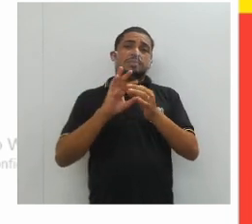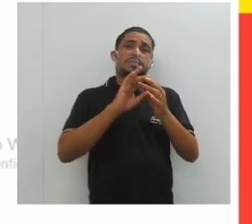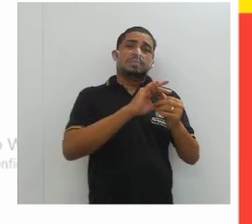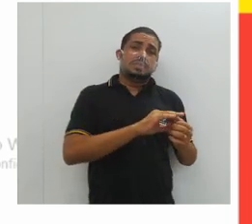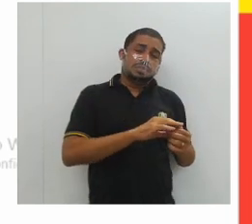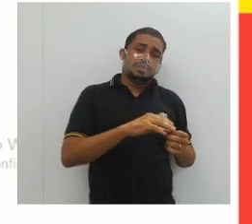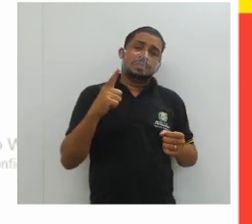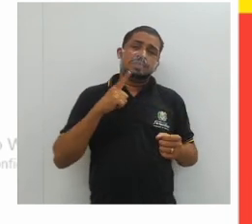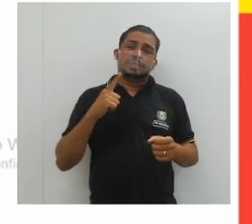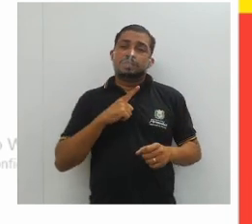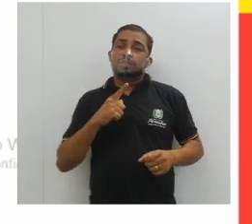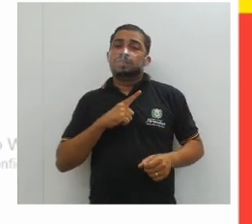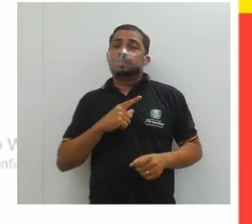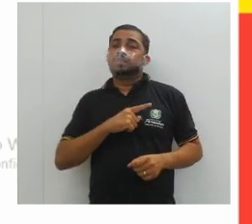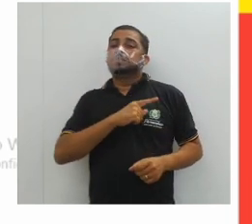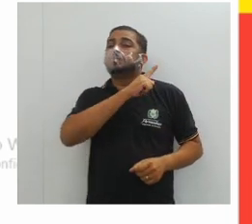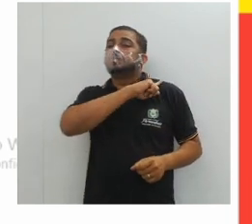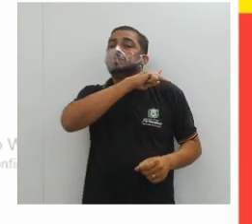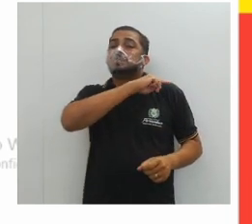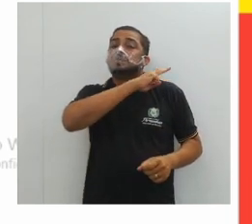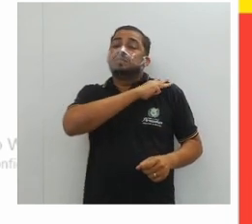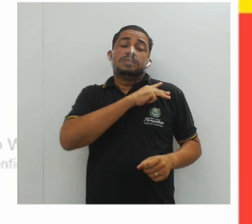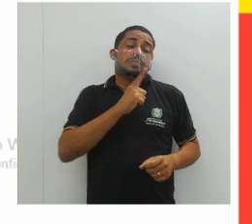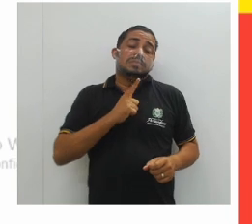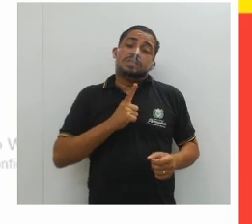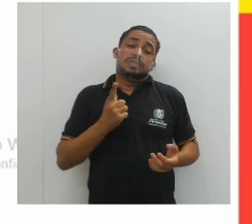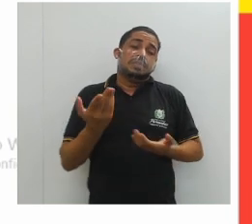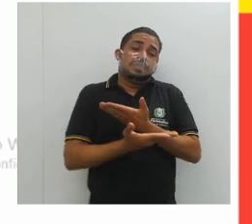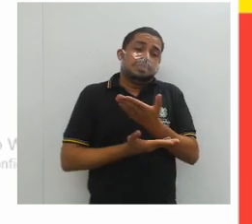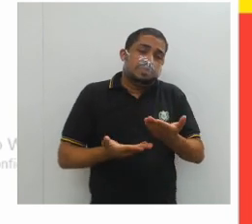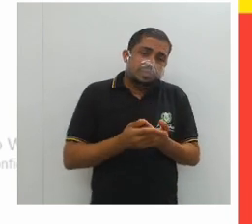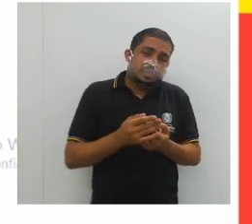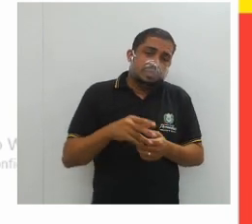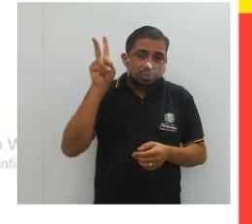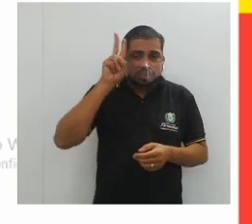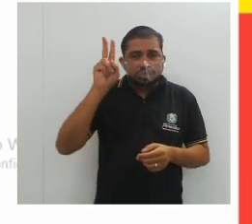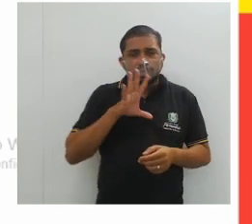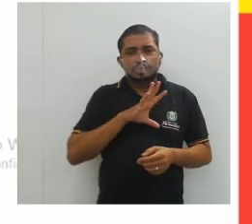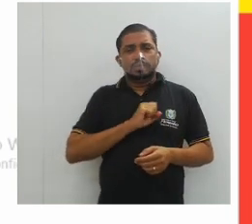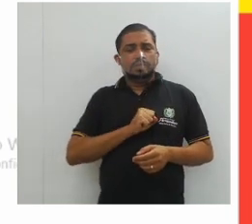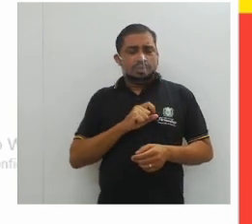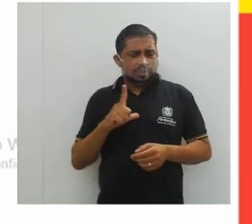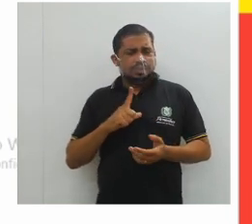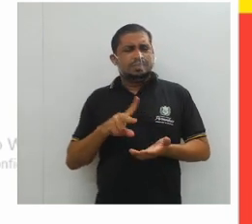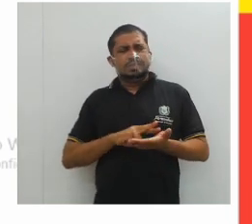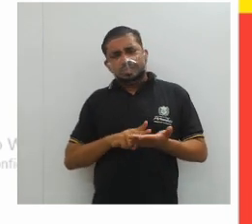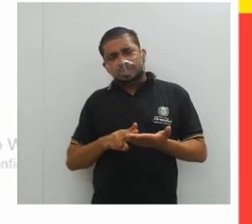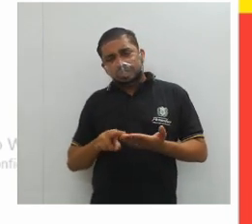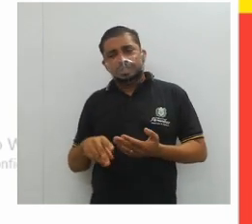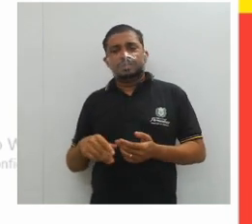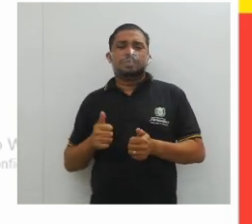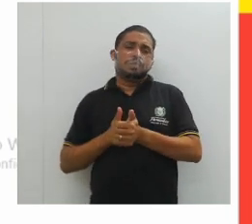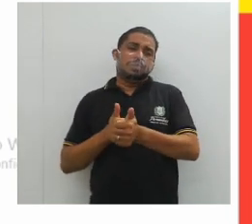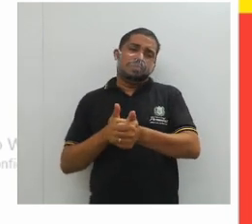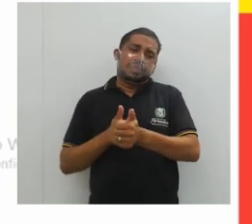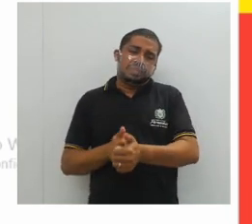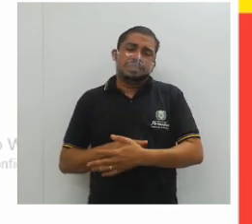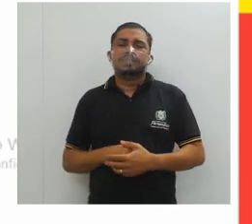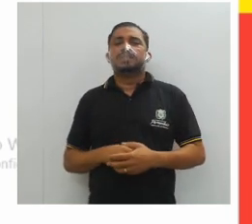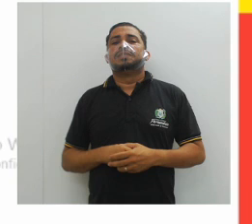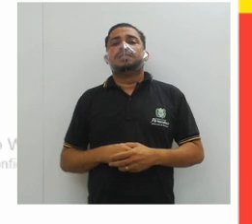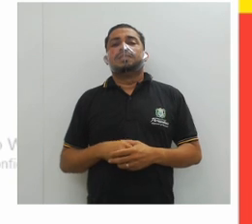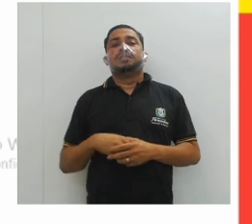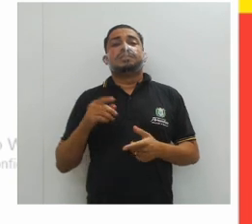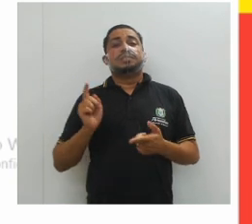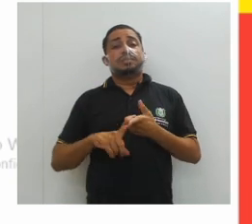está no ensino médio não está se envolvendo muito na historinha de amor. Aí tem várias historinhas de amor, né, para a gente acompanhar, se entreter.